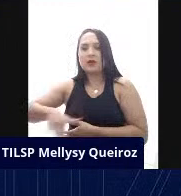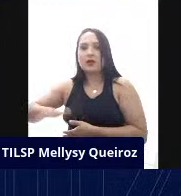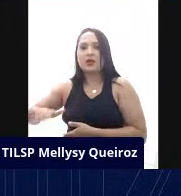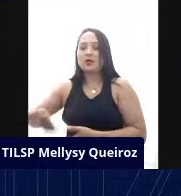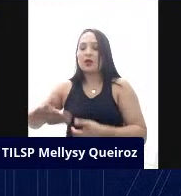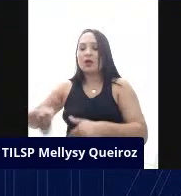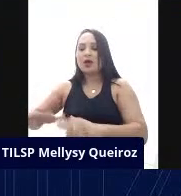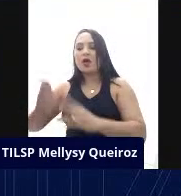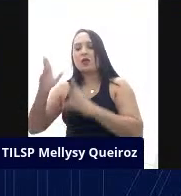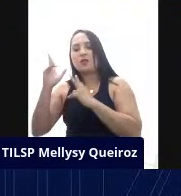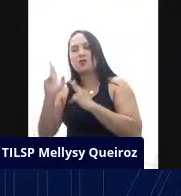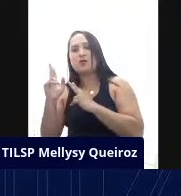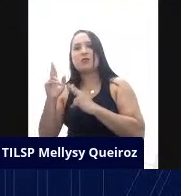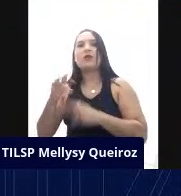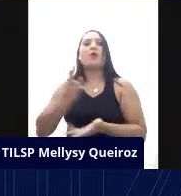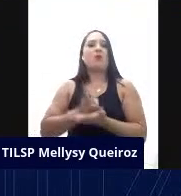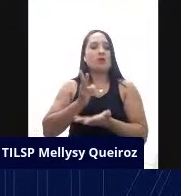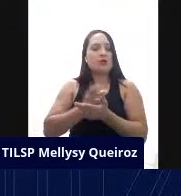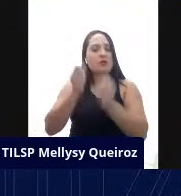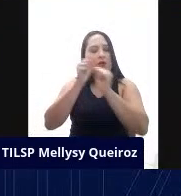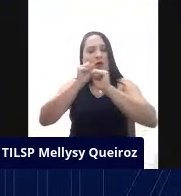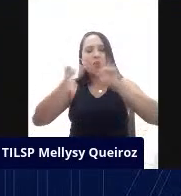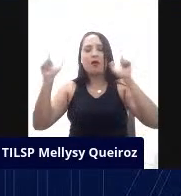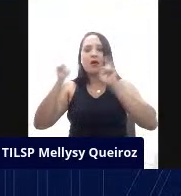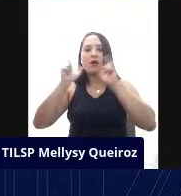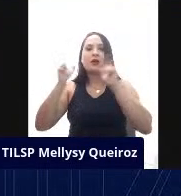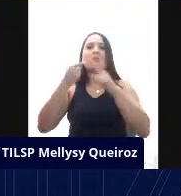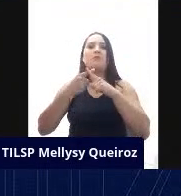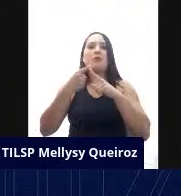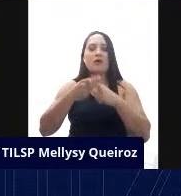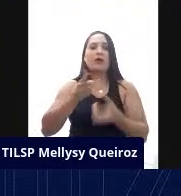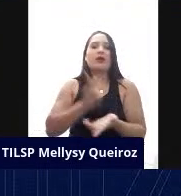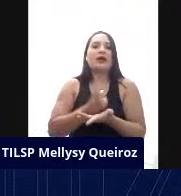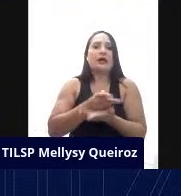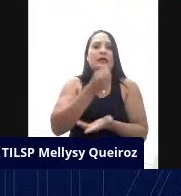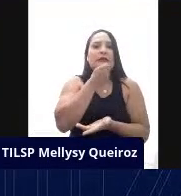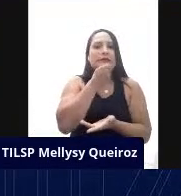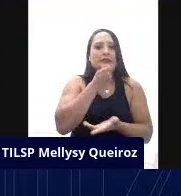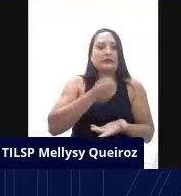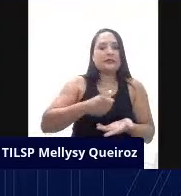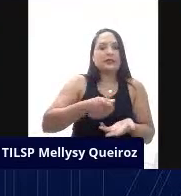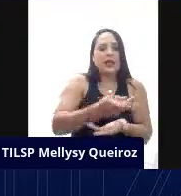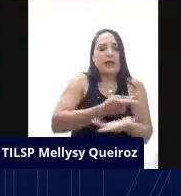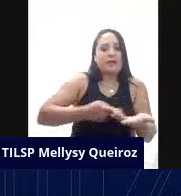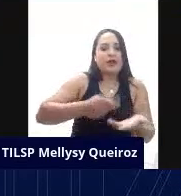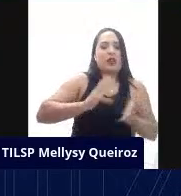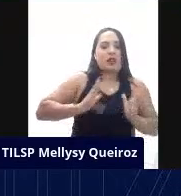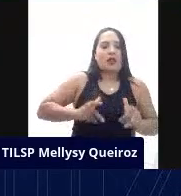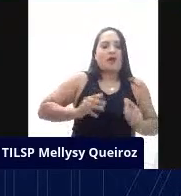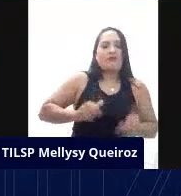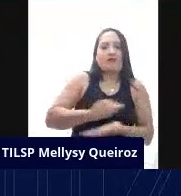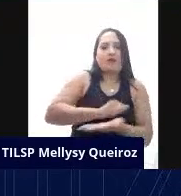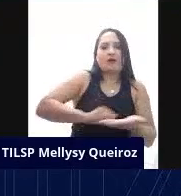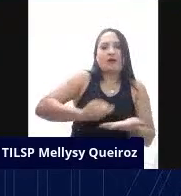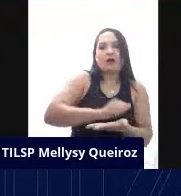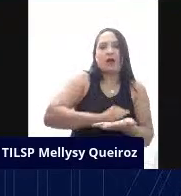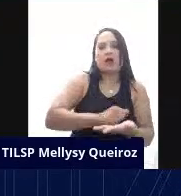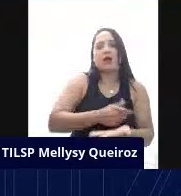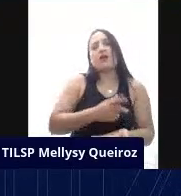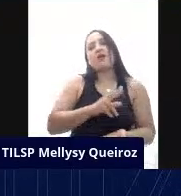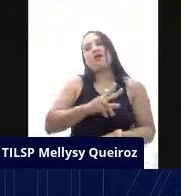acordada, porque ainda tem muita louça para lavar. Quando vai dormir, depois da família